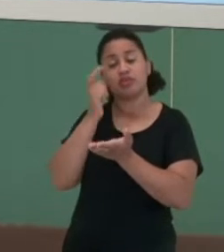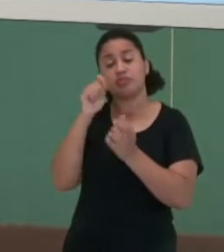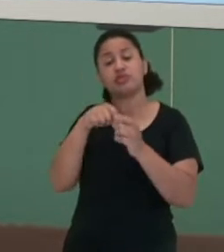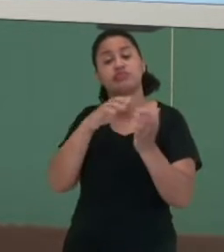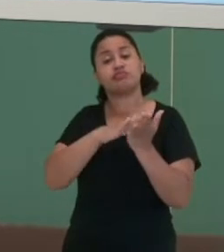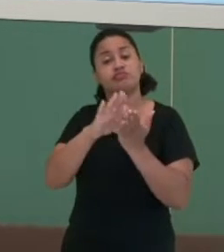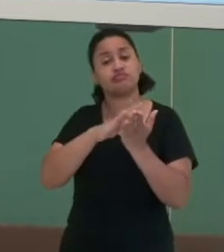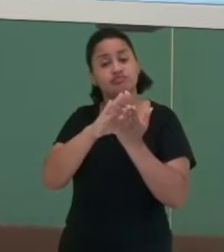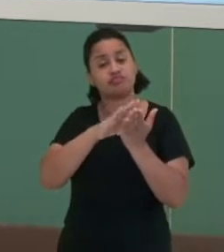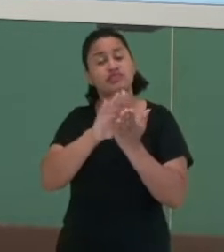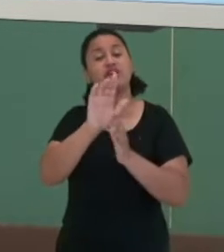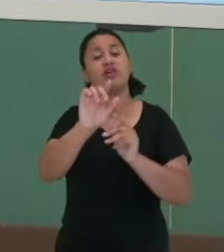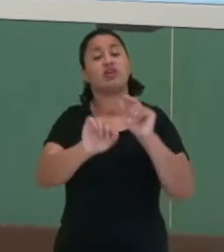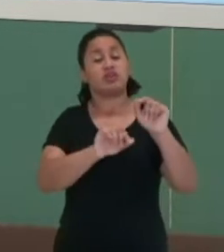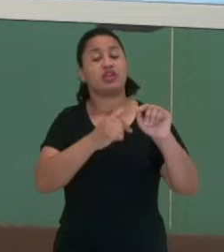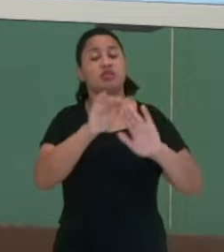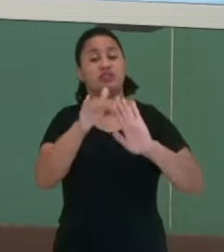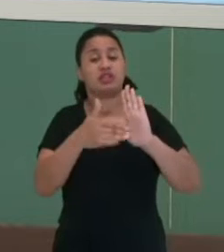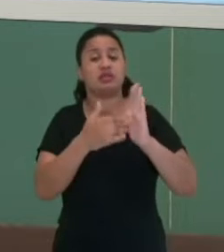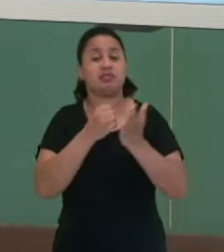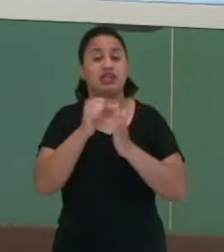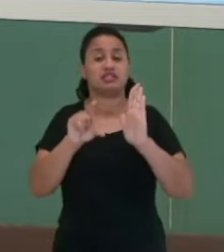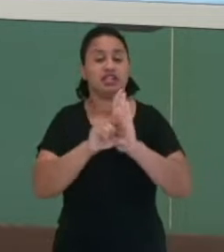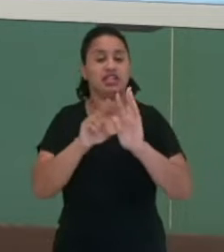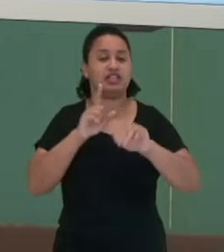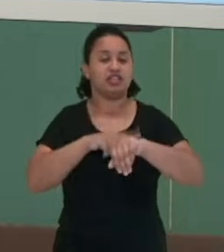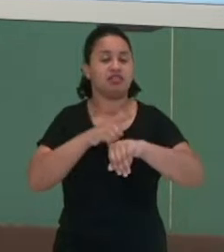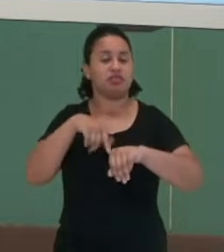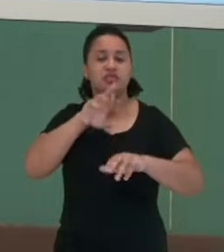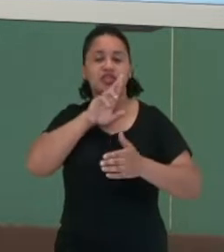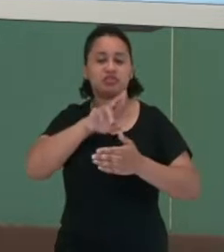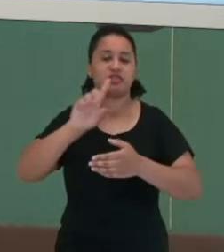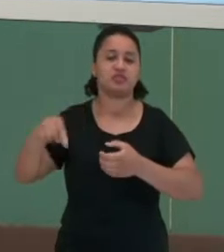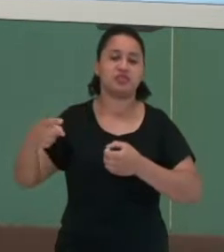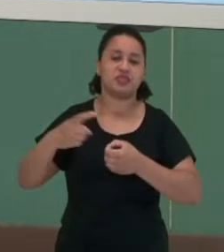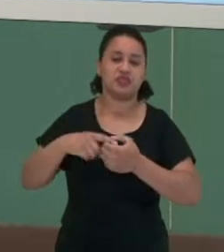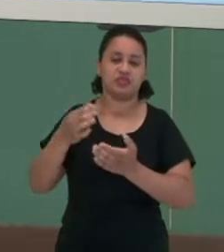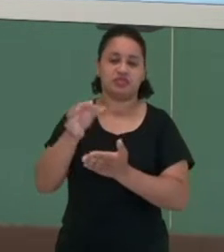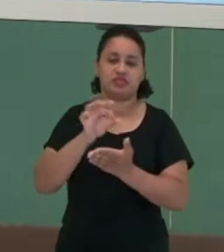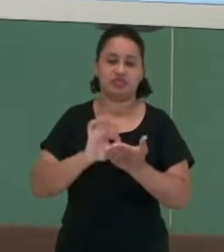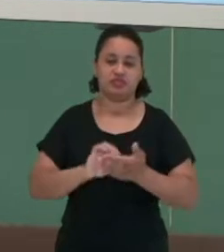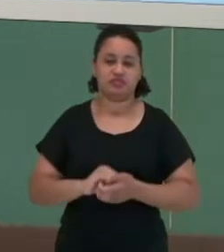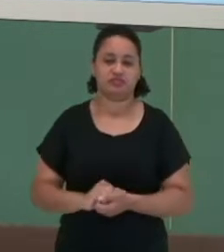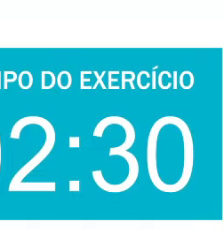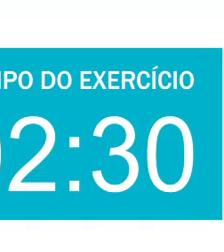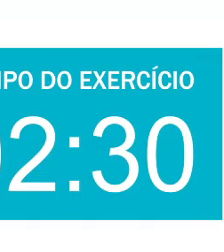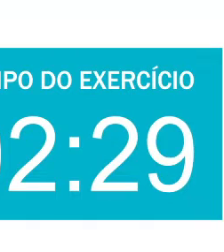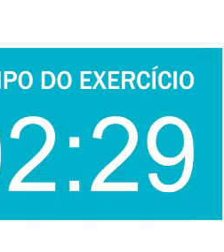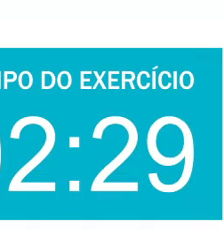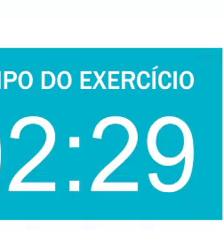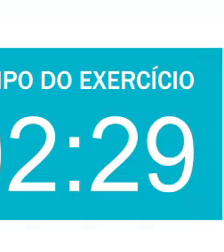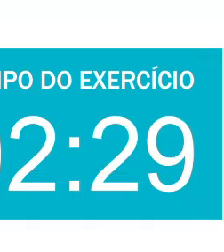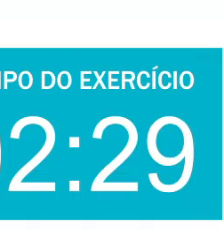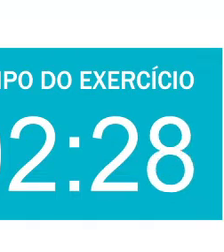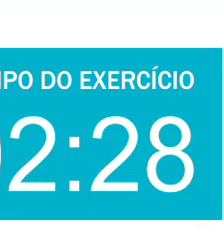gastar para se formalizar. Vou dar um tempinho para vocês resolverem e já voltamos a conferir.